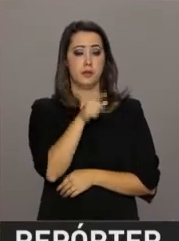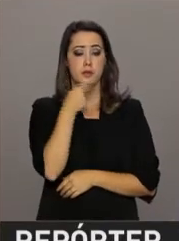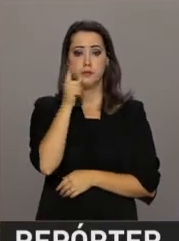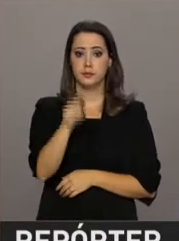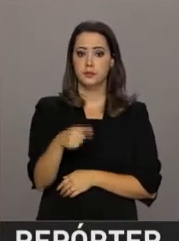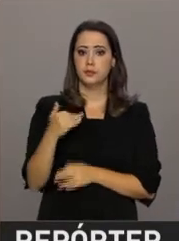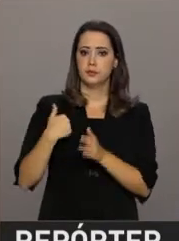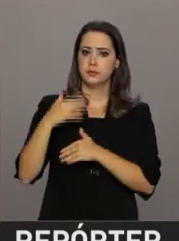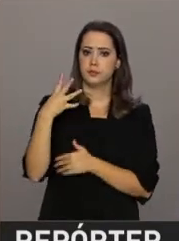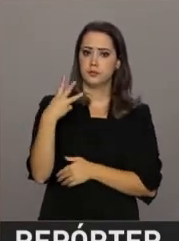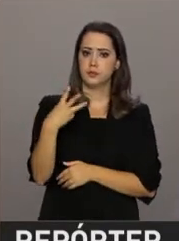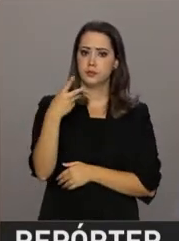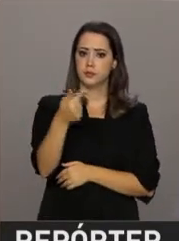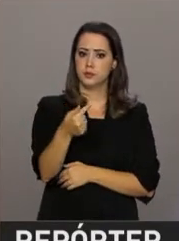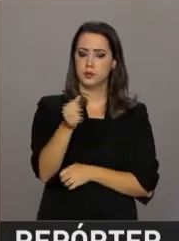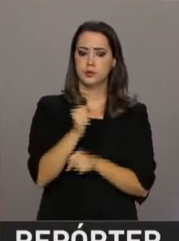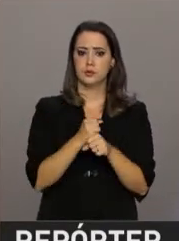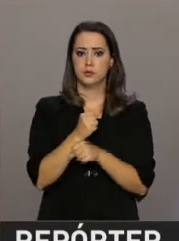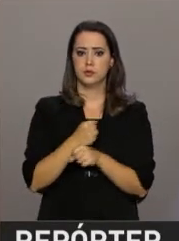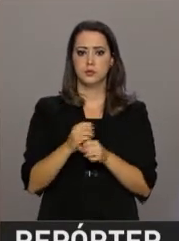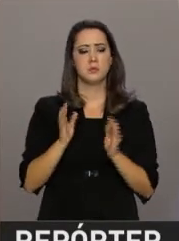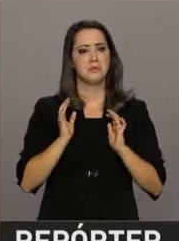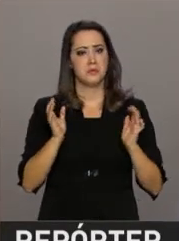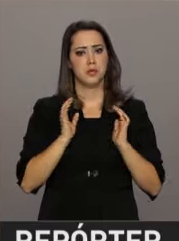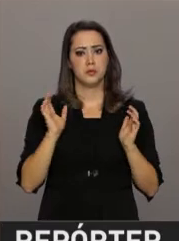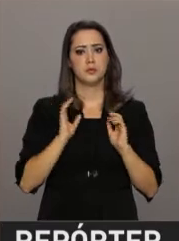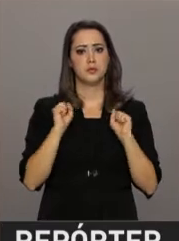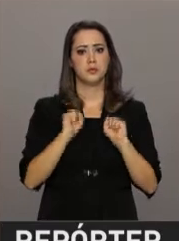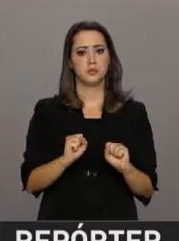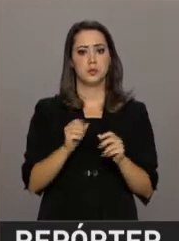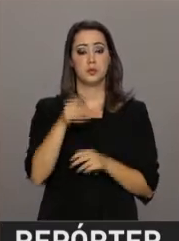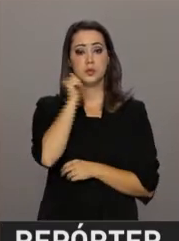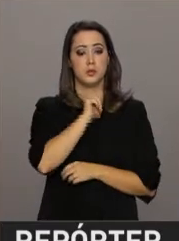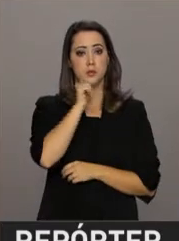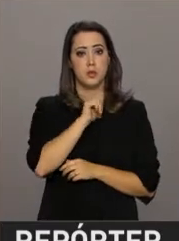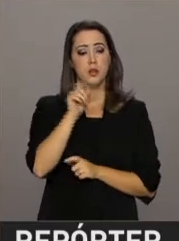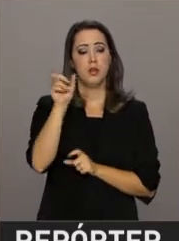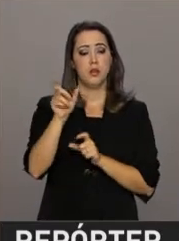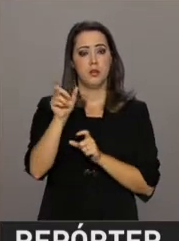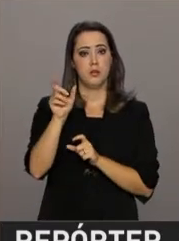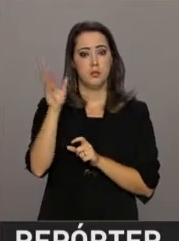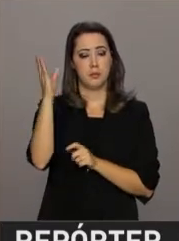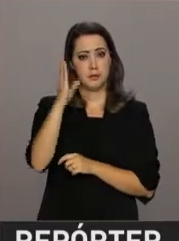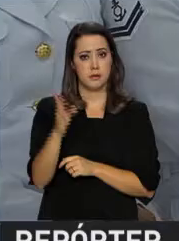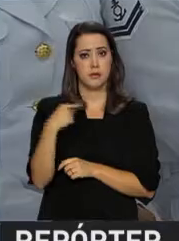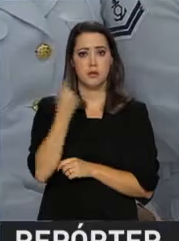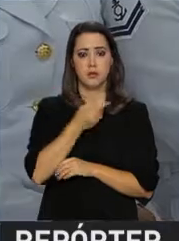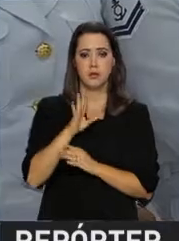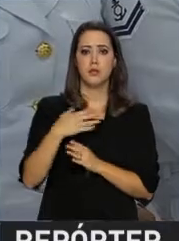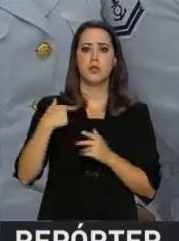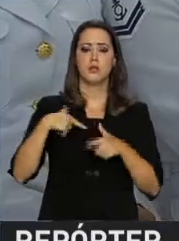com mais de 37 anos com a riqueza ea competência da mulher brasileira em nossas fileiras nos